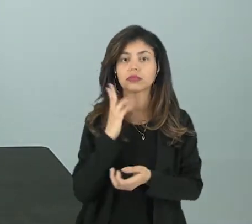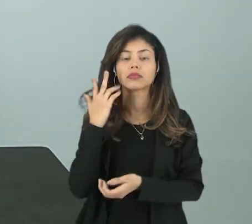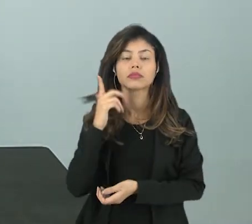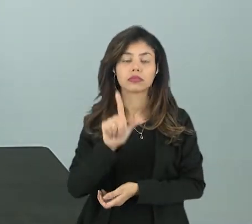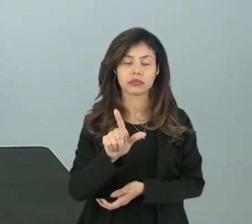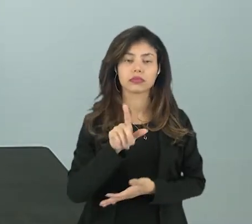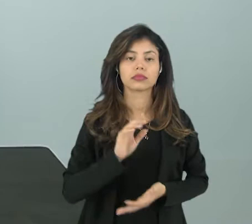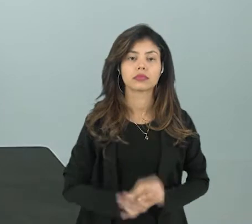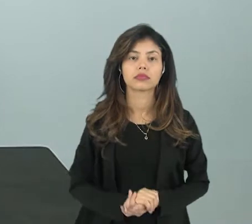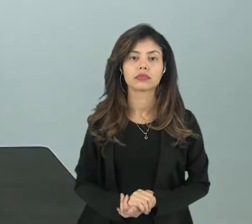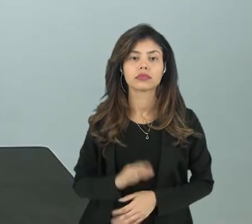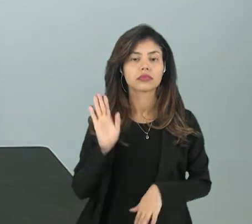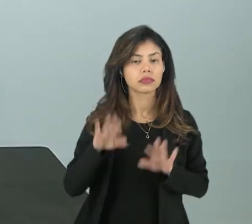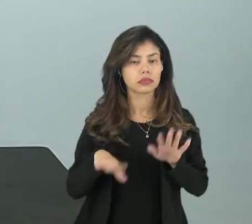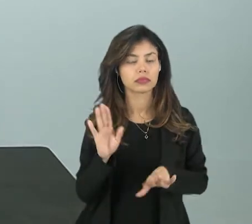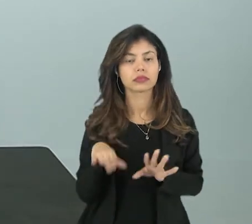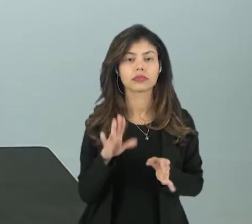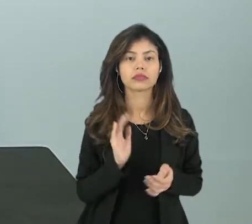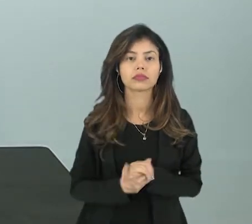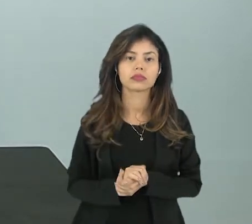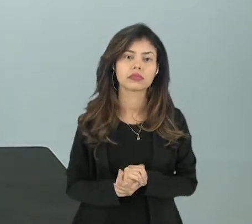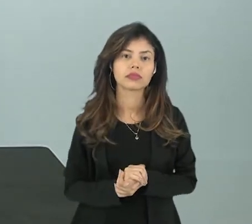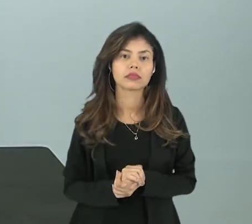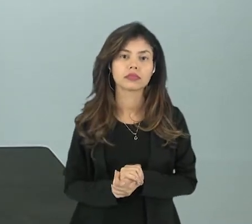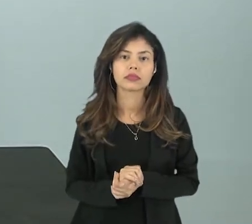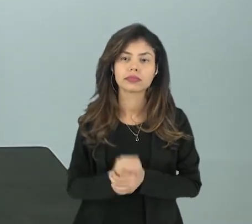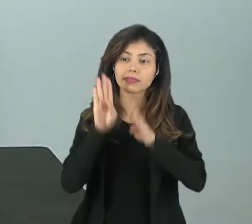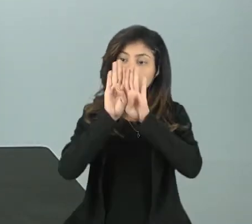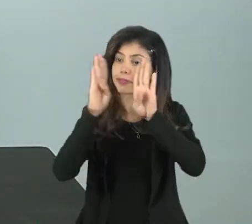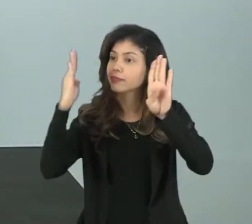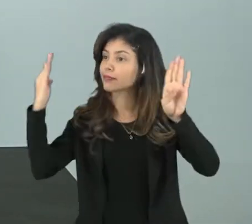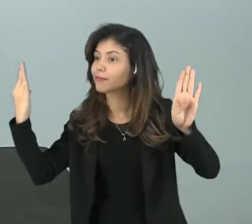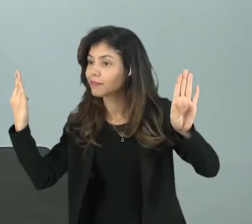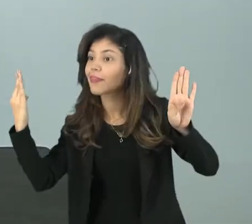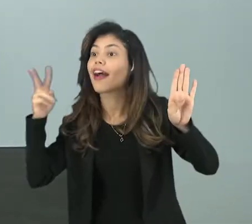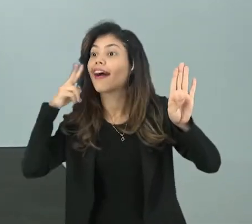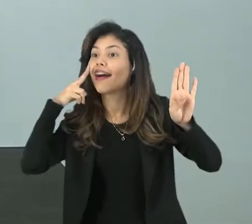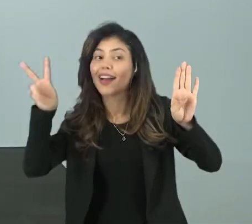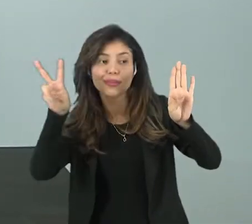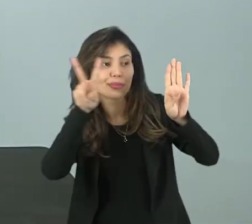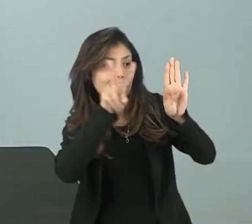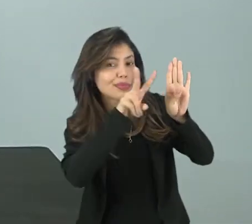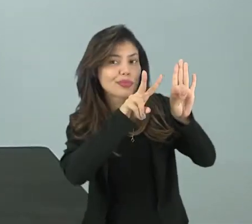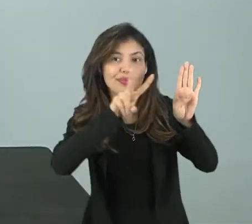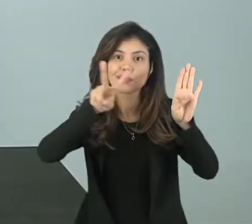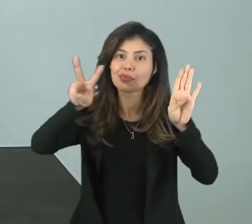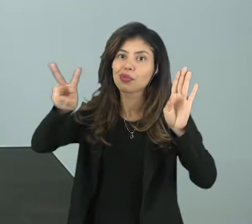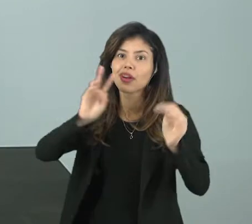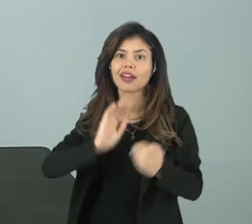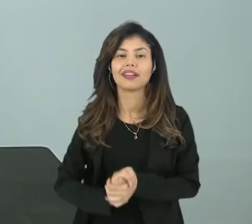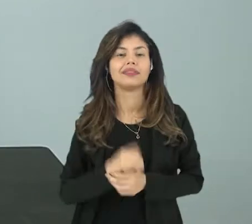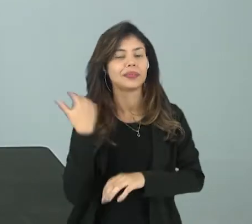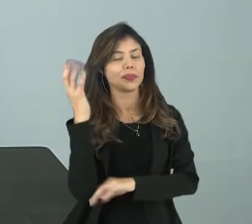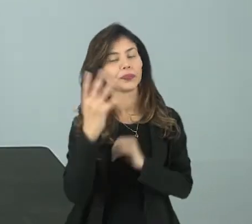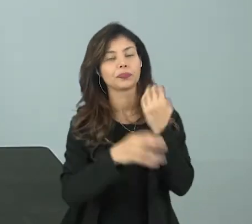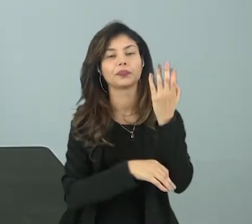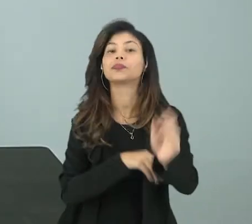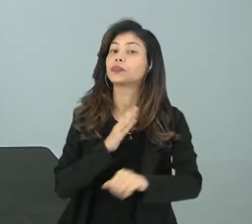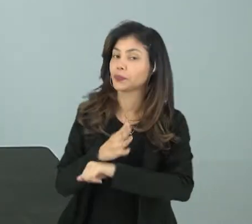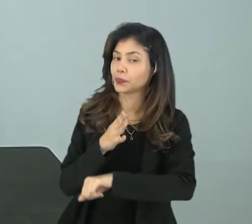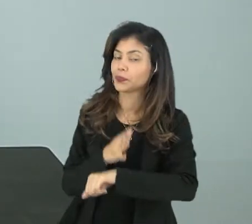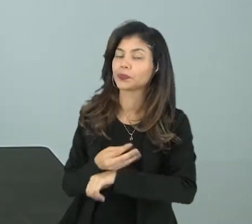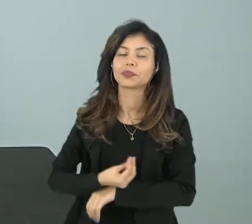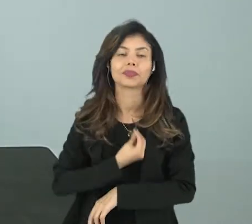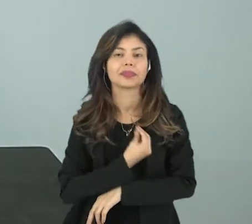consegue, às vezes, sair na sua janela, você já vê ambientes naturais. Nós temos esse acesso bem